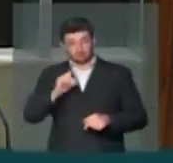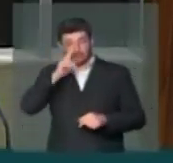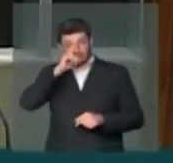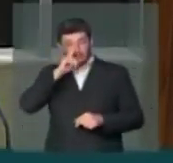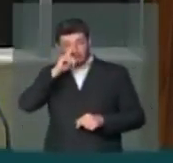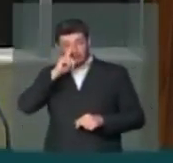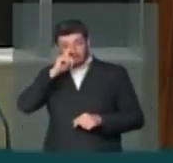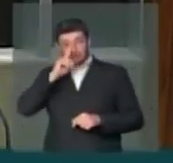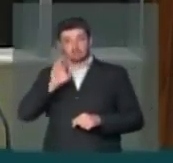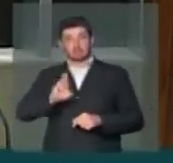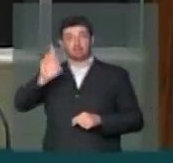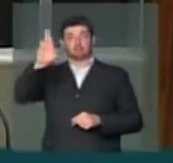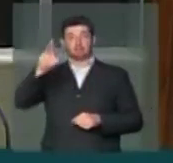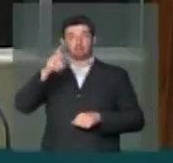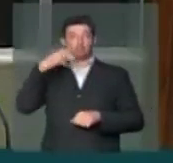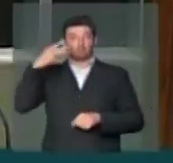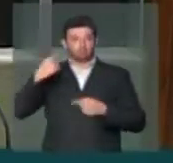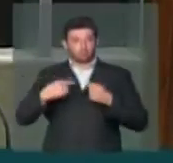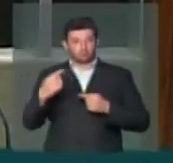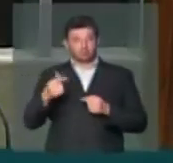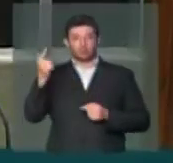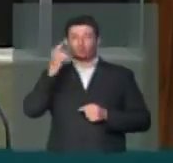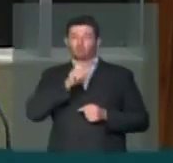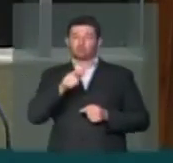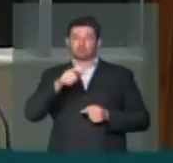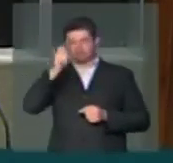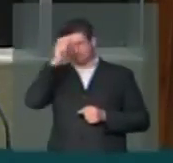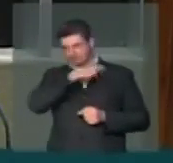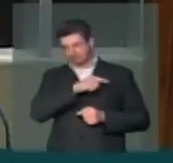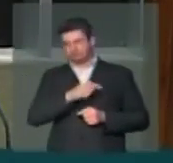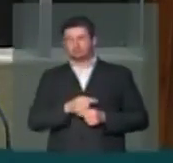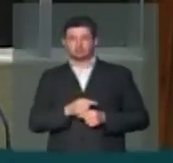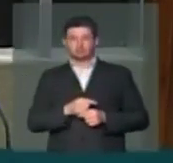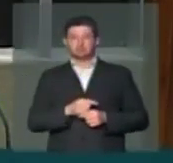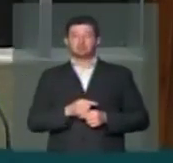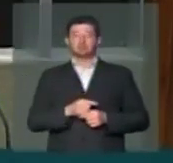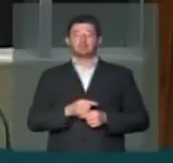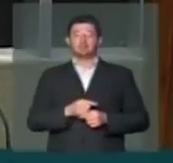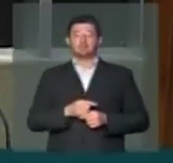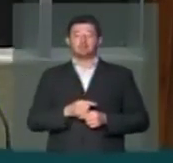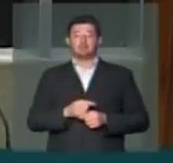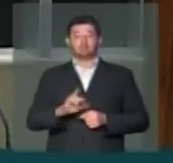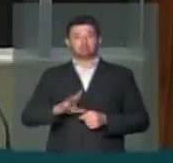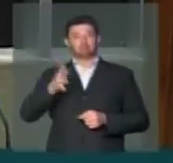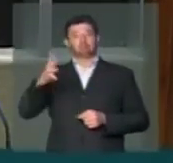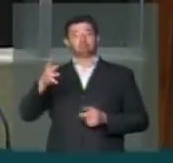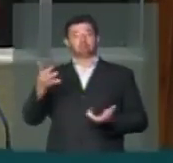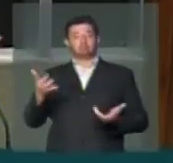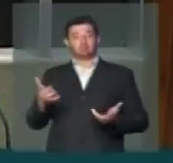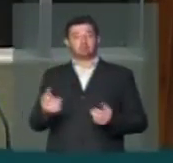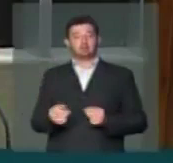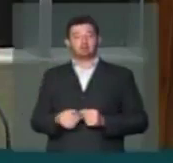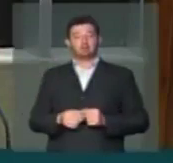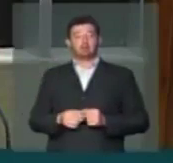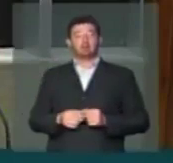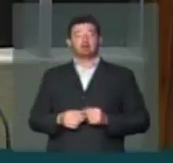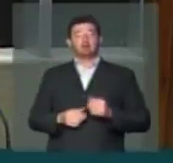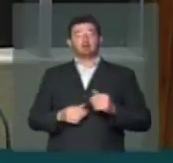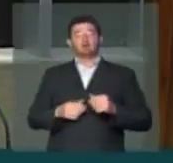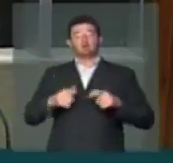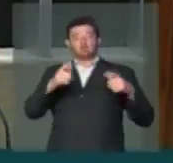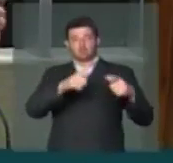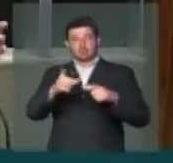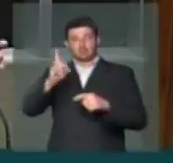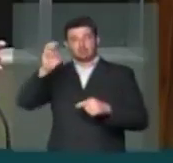crise da representação política, conquistada a duras penas, de maneira heróica e admirável, espaços